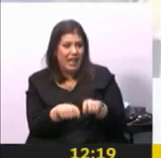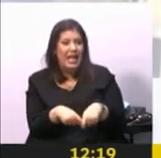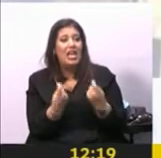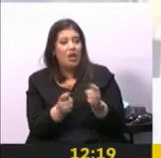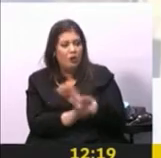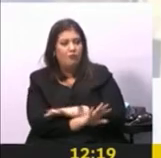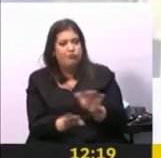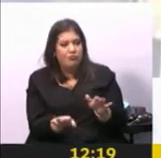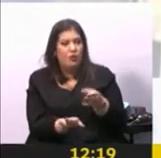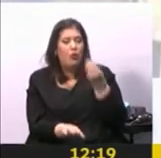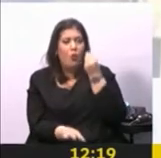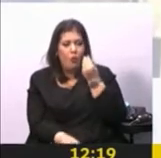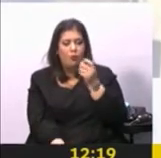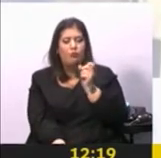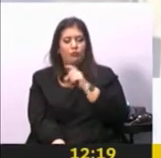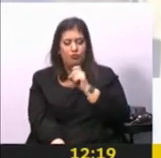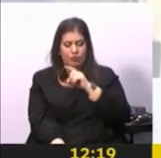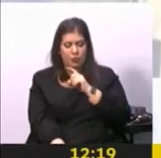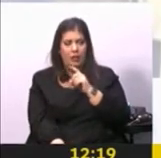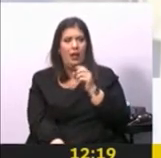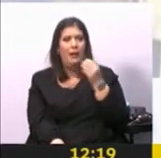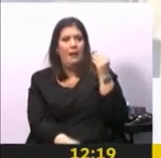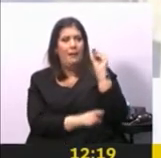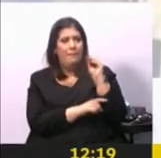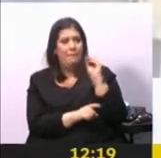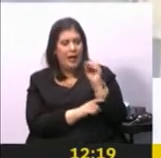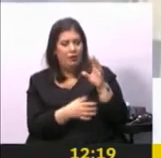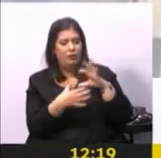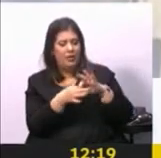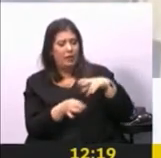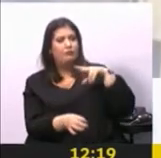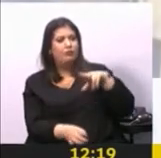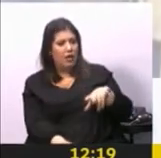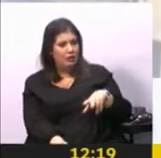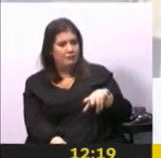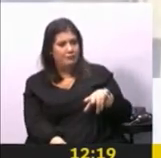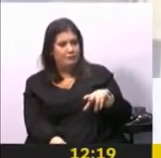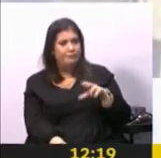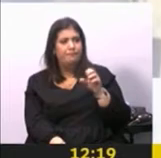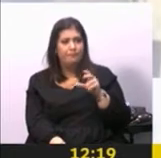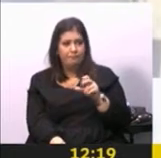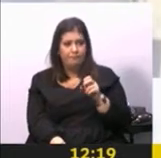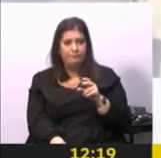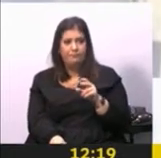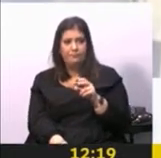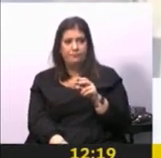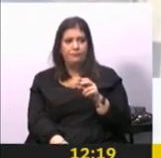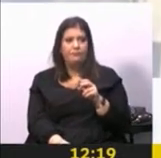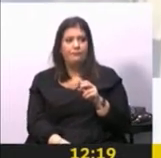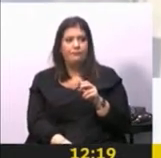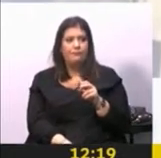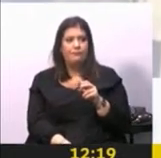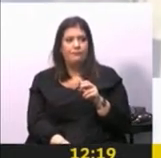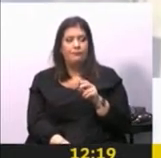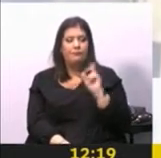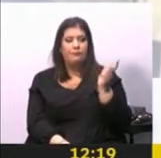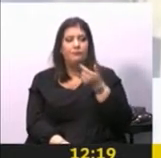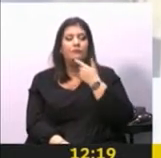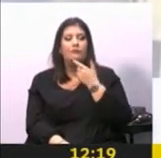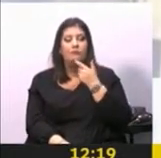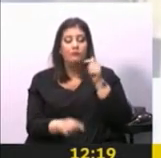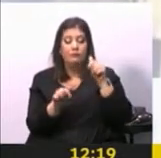um banco, ainda que operando em Angola, mas tendo em conta a ligação que tinha com o BESA, aliás, por aquilo que conhecemos hoje